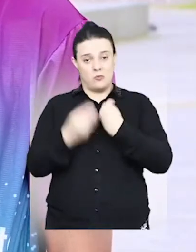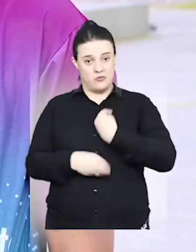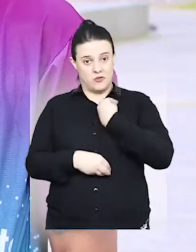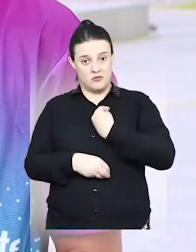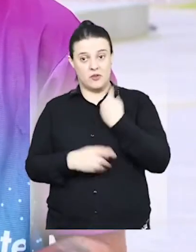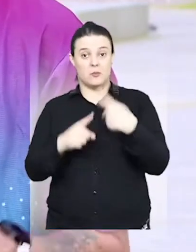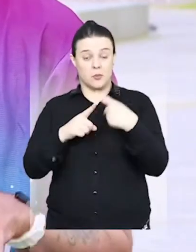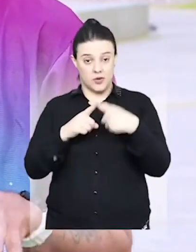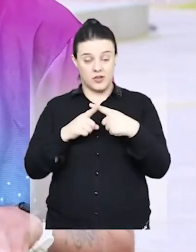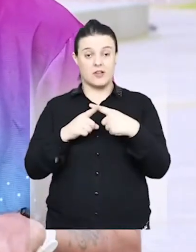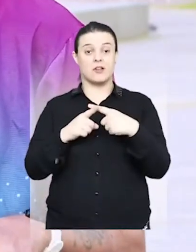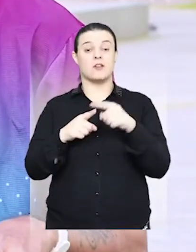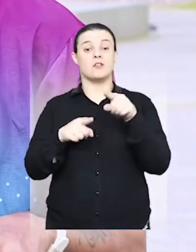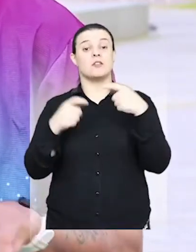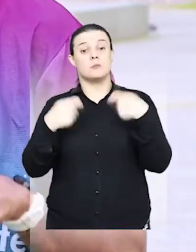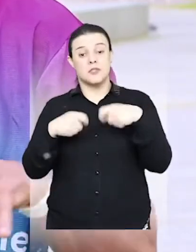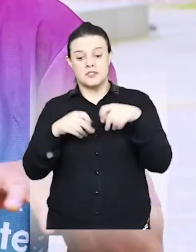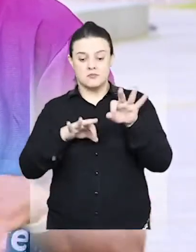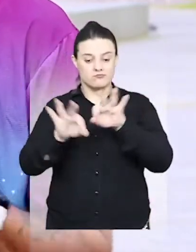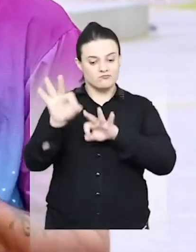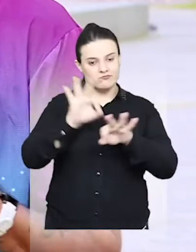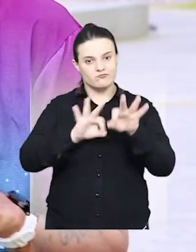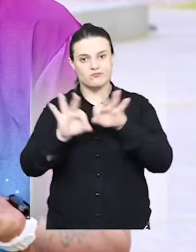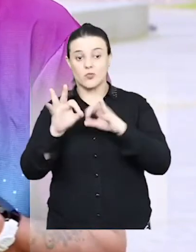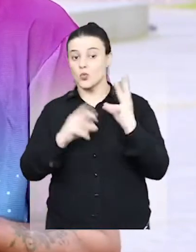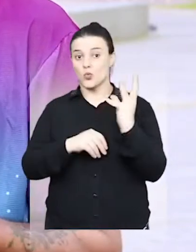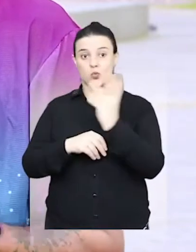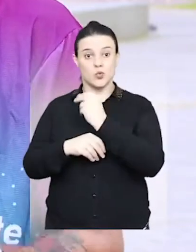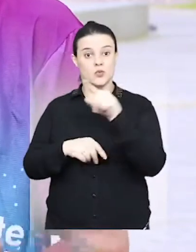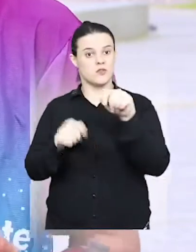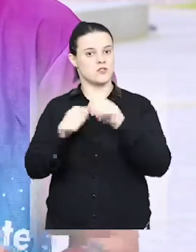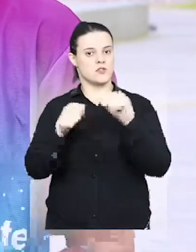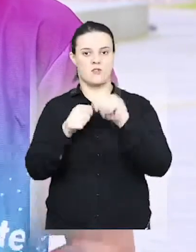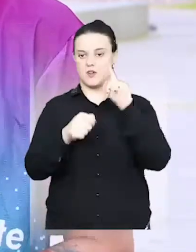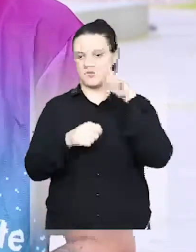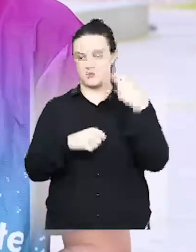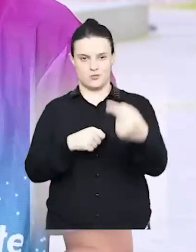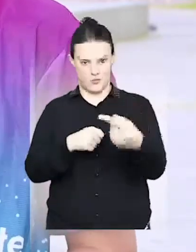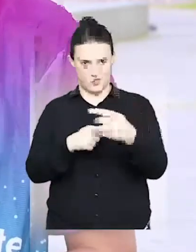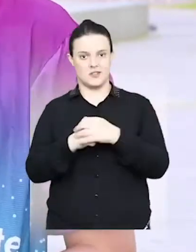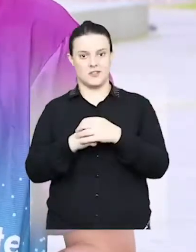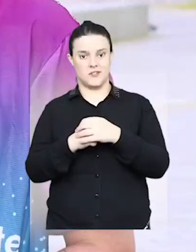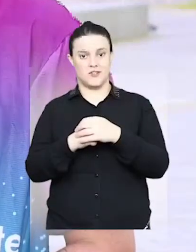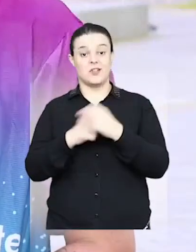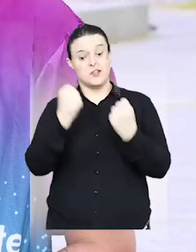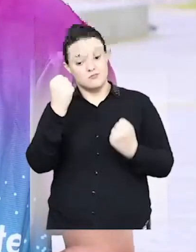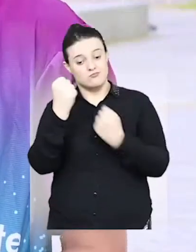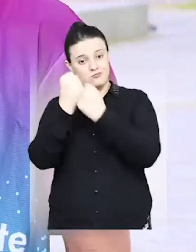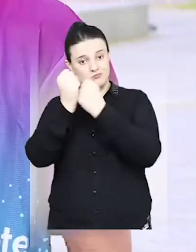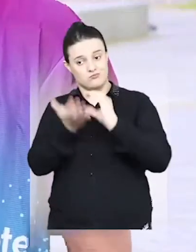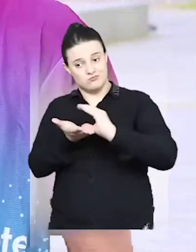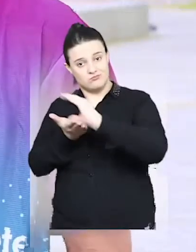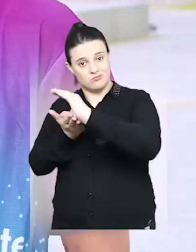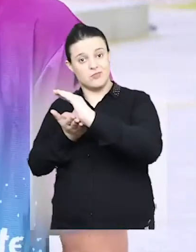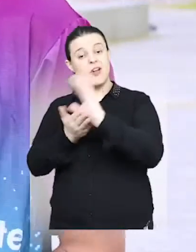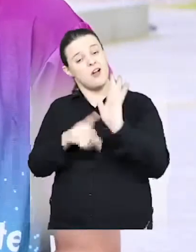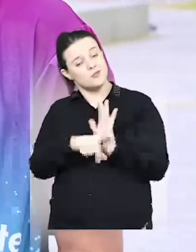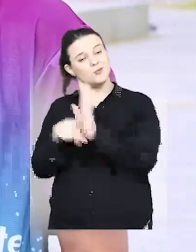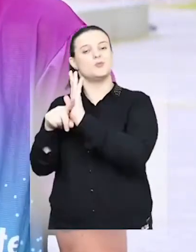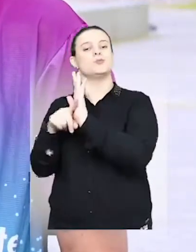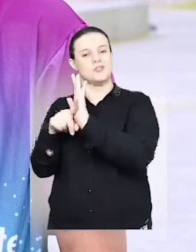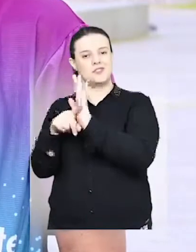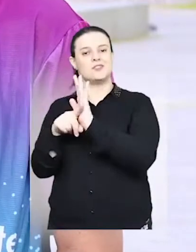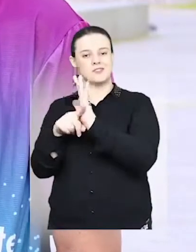de vida onde você tem que Fábio. reorganizar tudo que você faz no seu dia a dia. E o patrocínio vem lhe